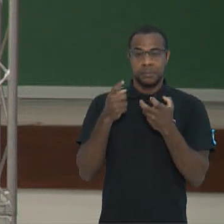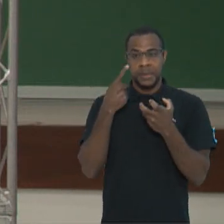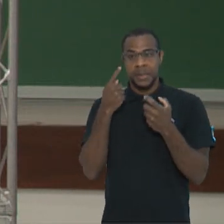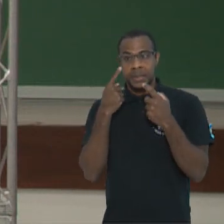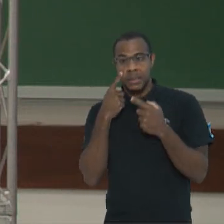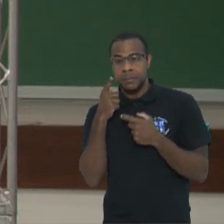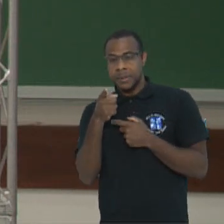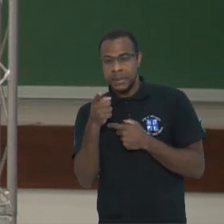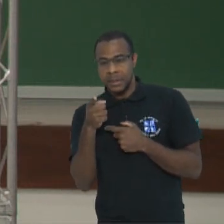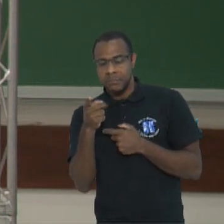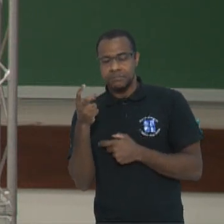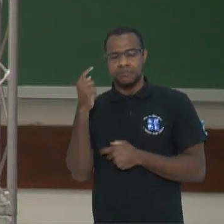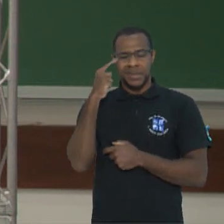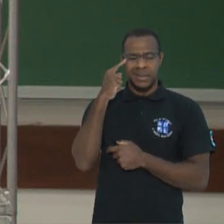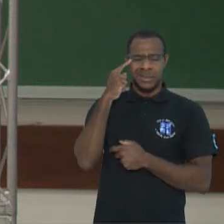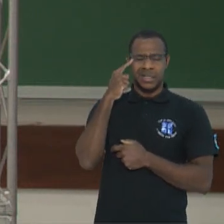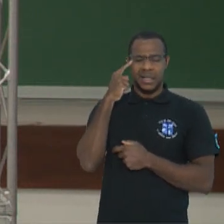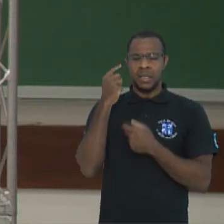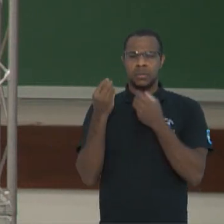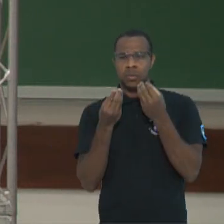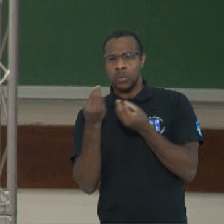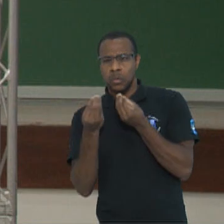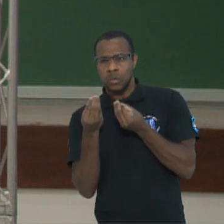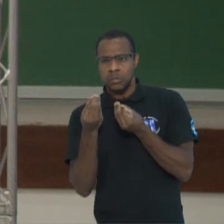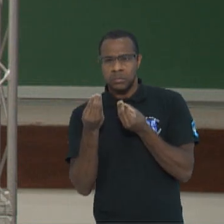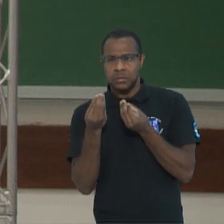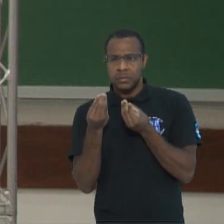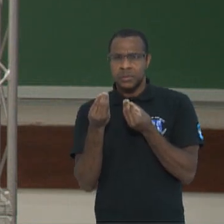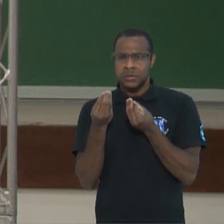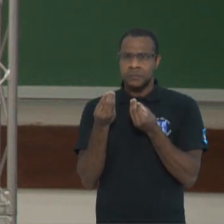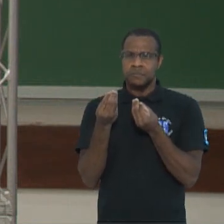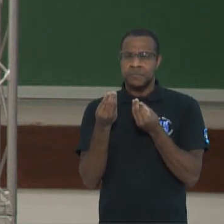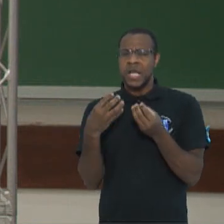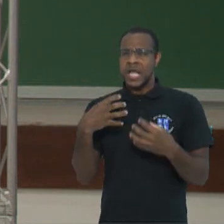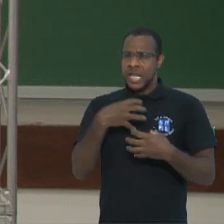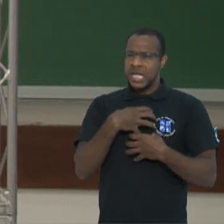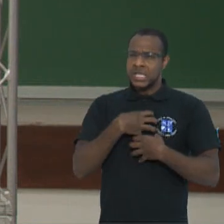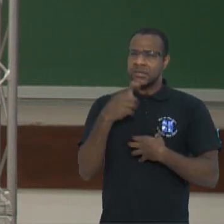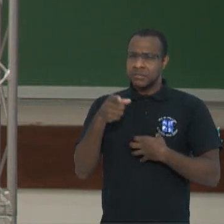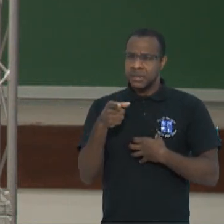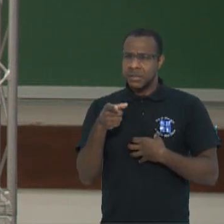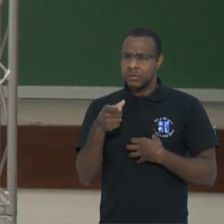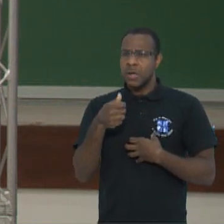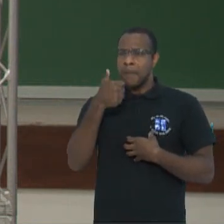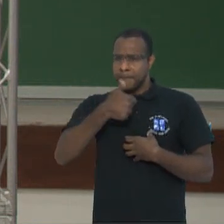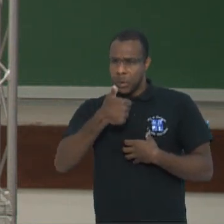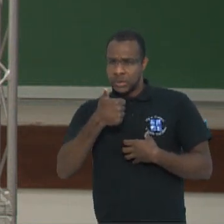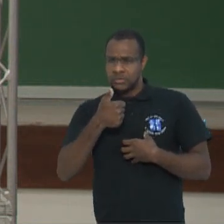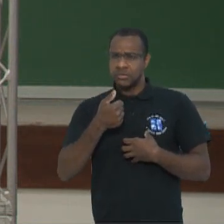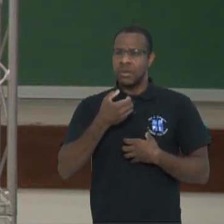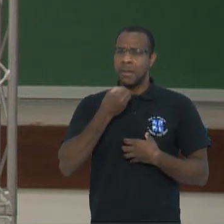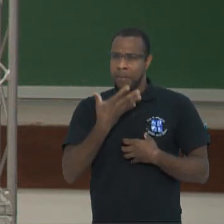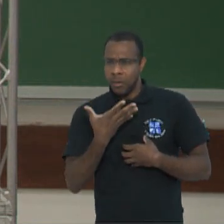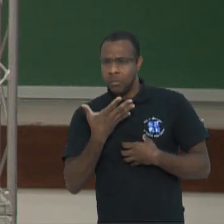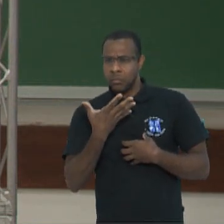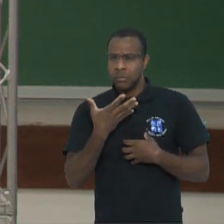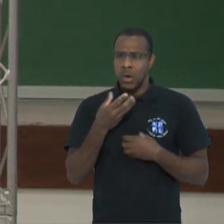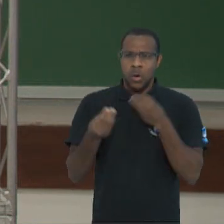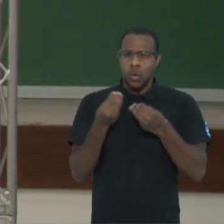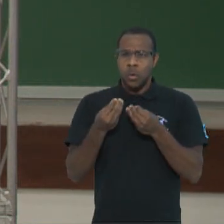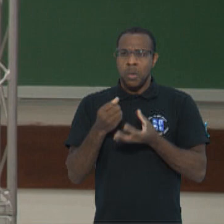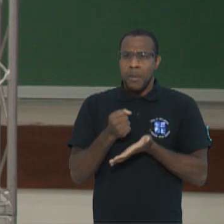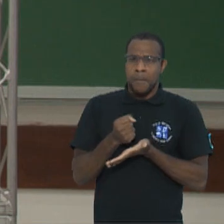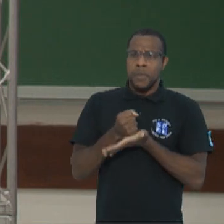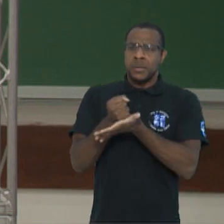que pensar a respeito do quê? Se são sentimentos não tão positivos, como nós podemos ajudar